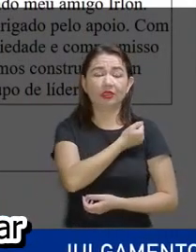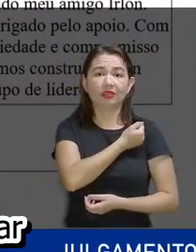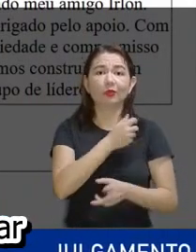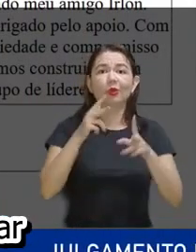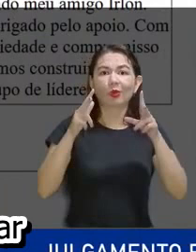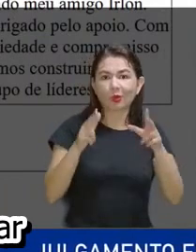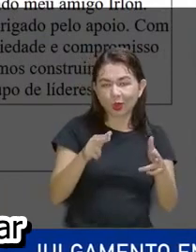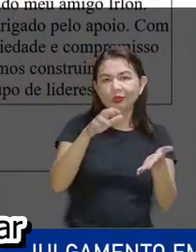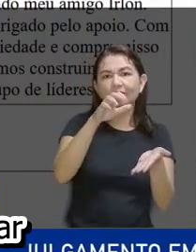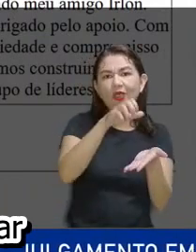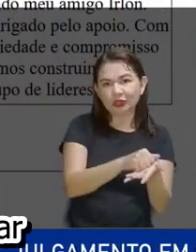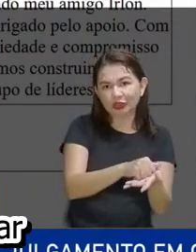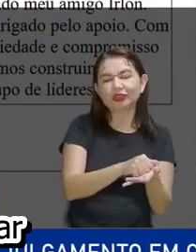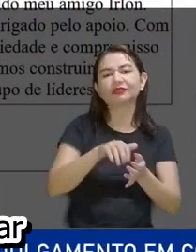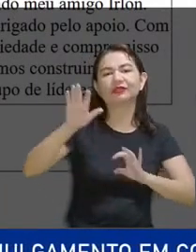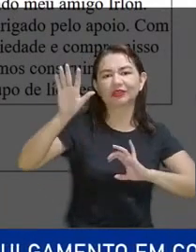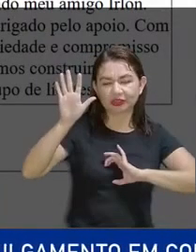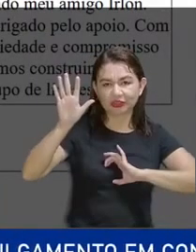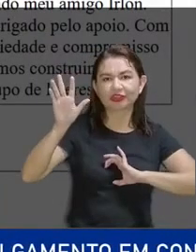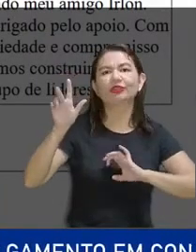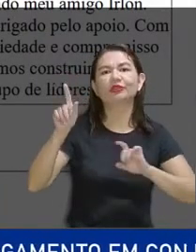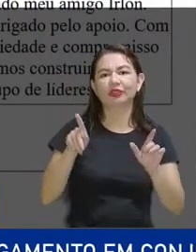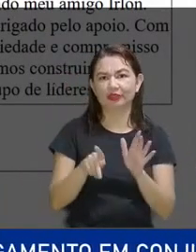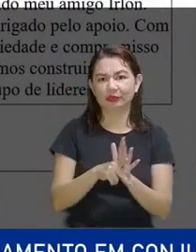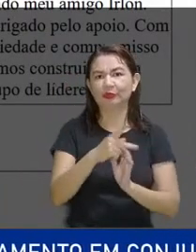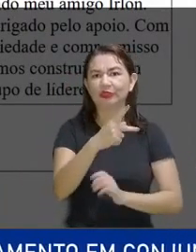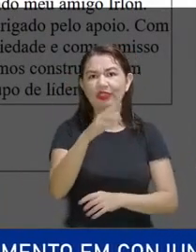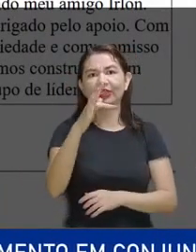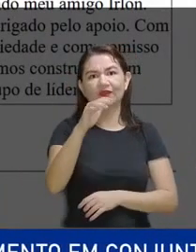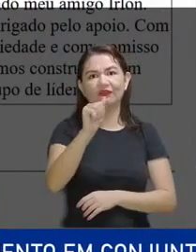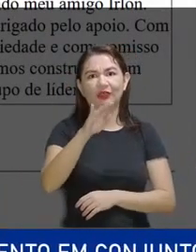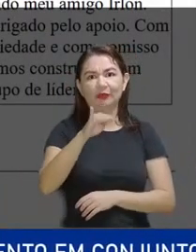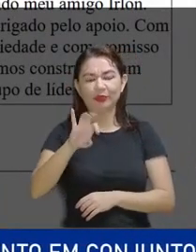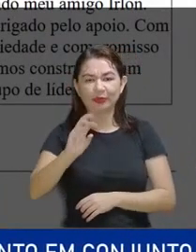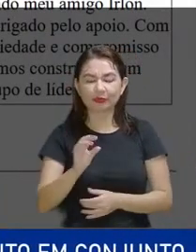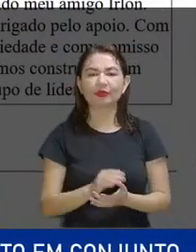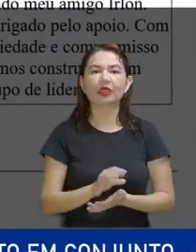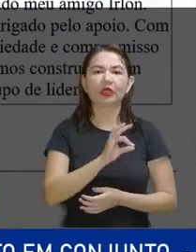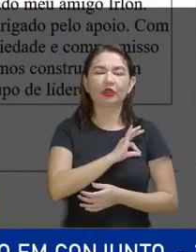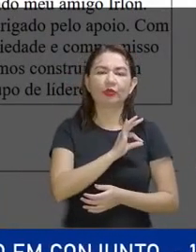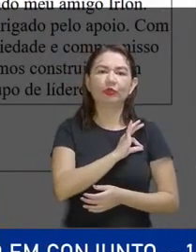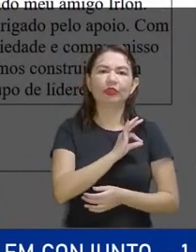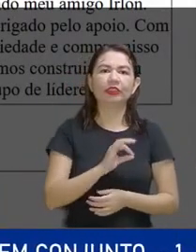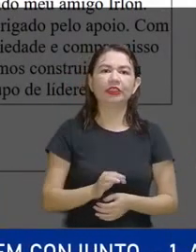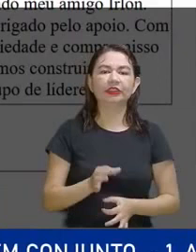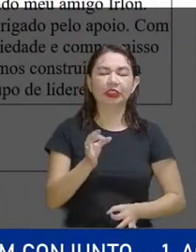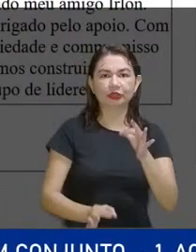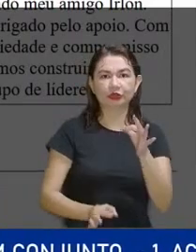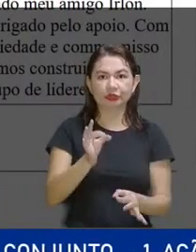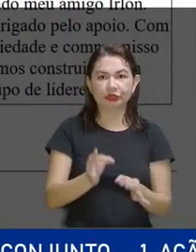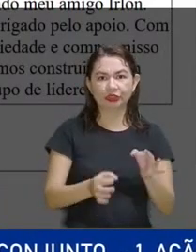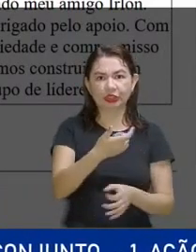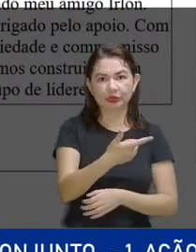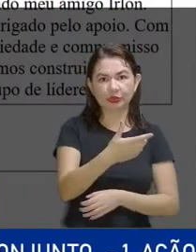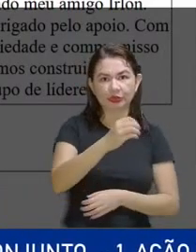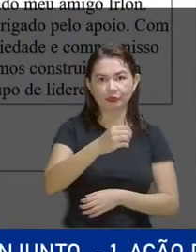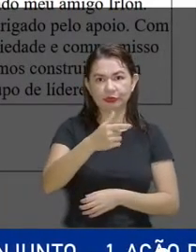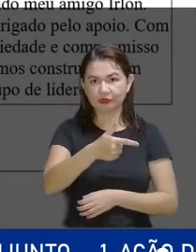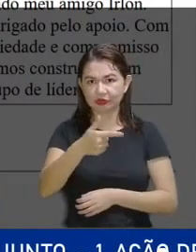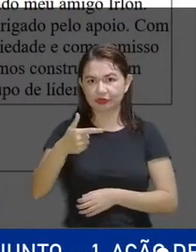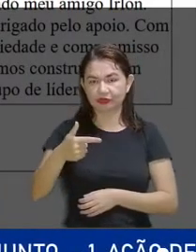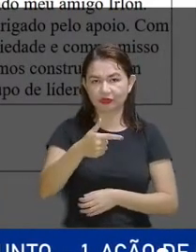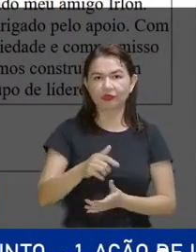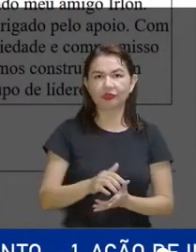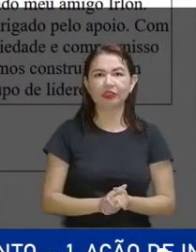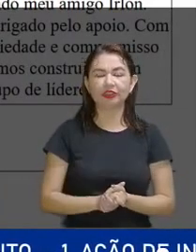no registro de candidatura desse candidato. Pela informação de Polícia Judiciária número 29 de 2022, foram encontrados